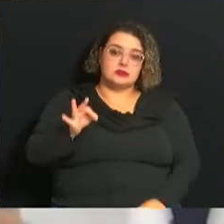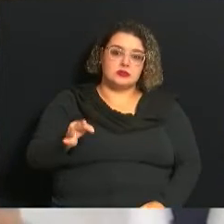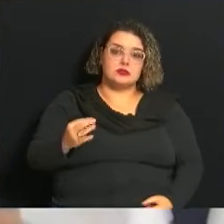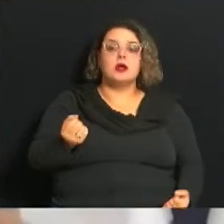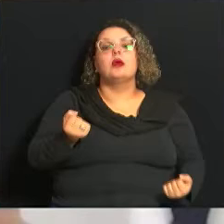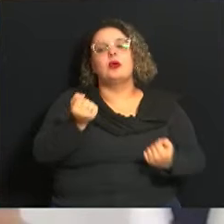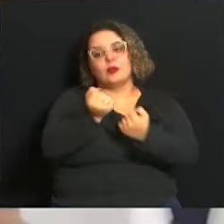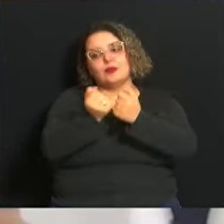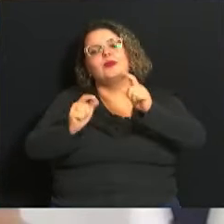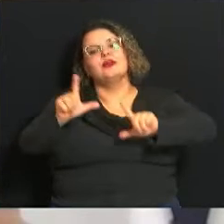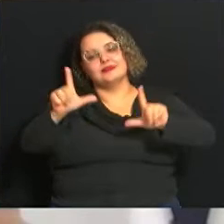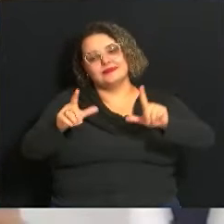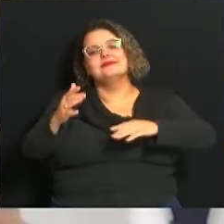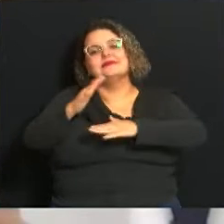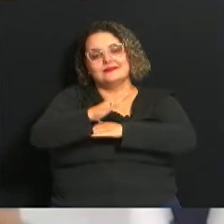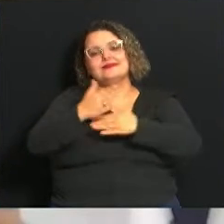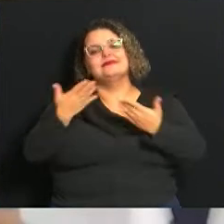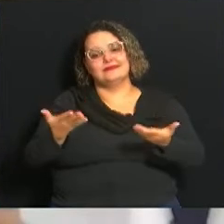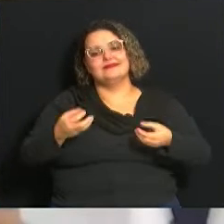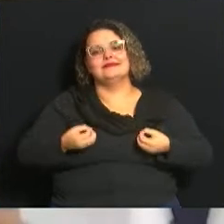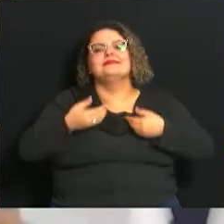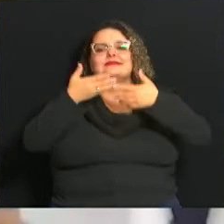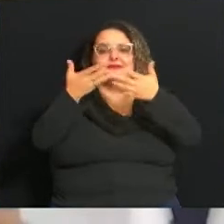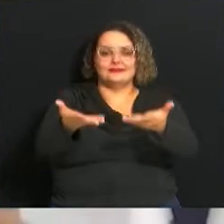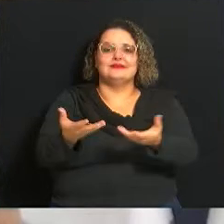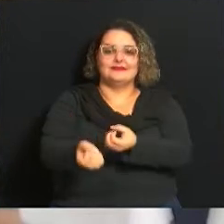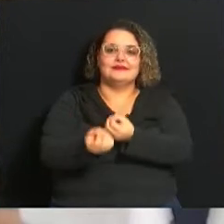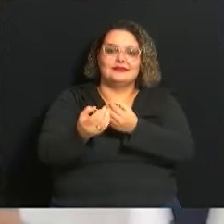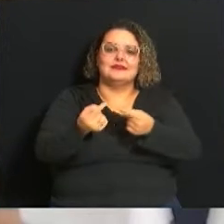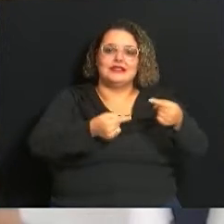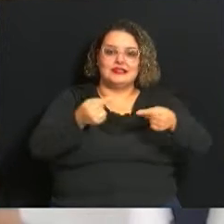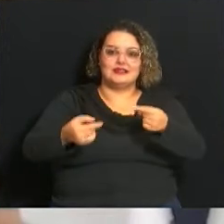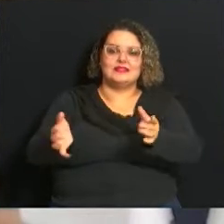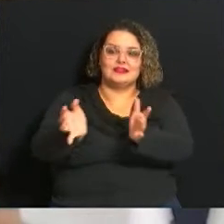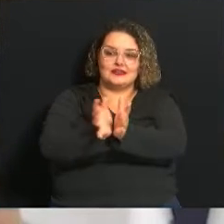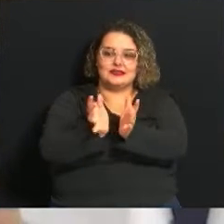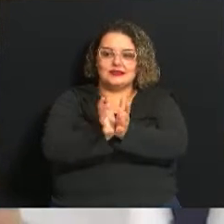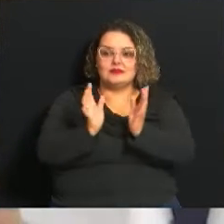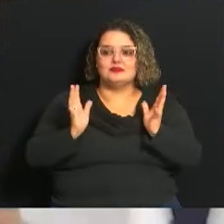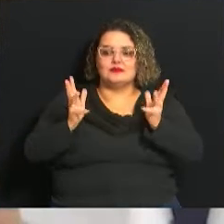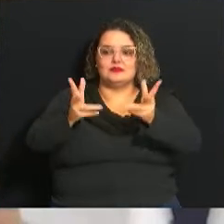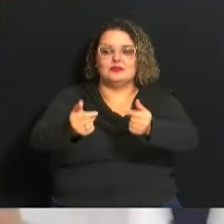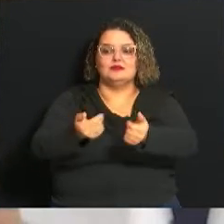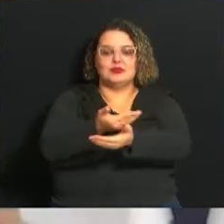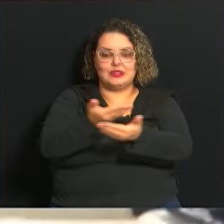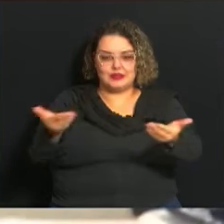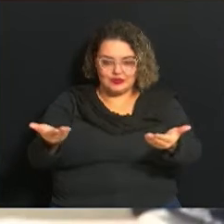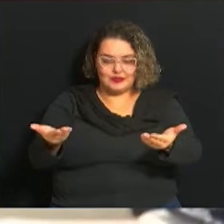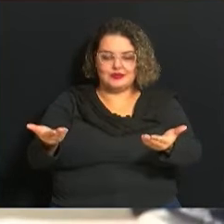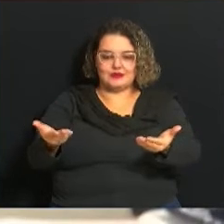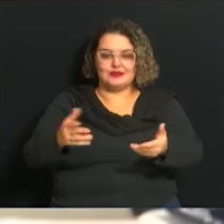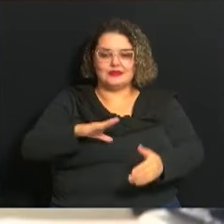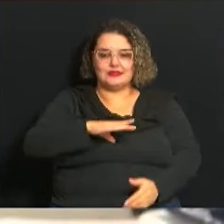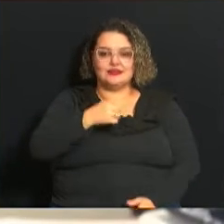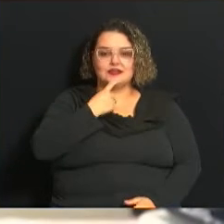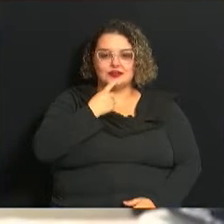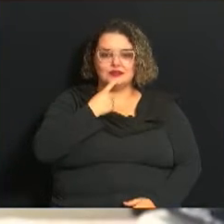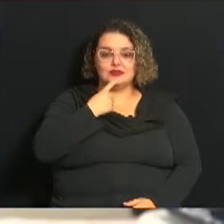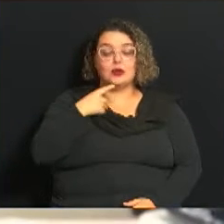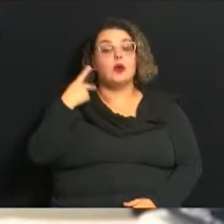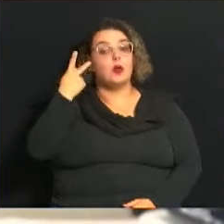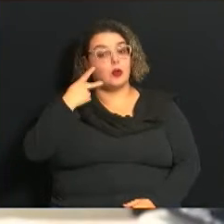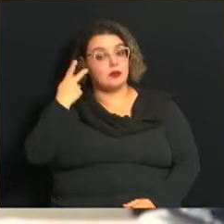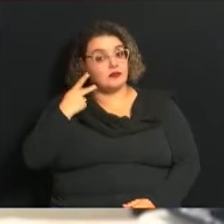TV Câmara, levando as informações e as discussões na comissão para toda a população da cidade de Campinas. O parlamentar entende